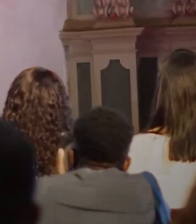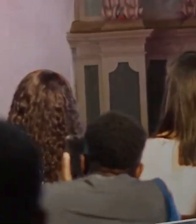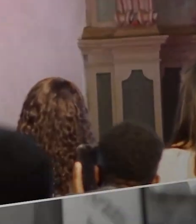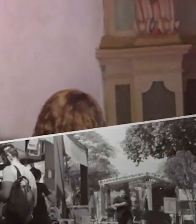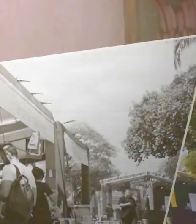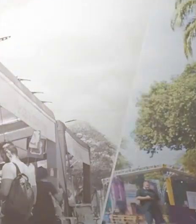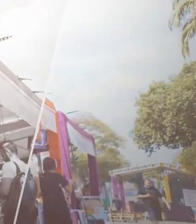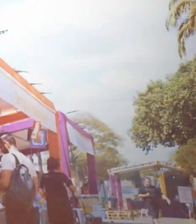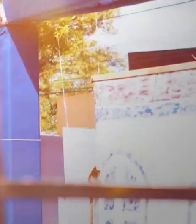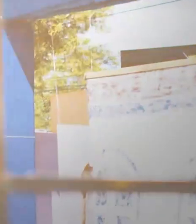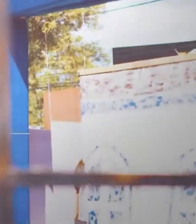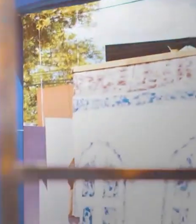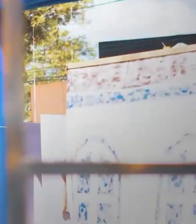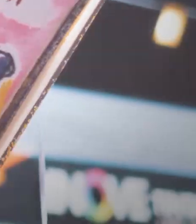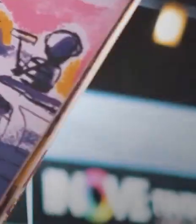palestras,